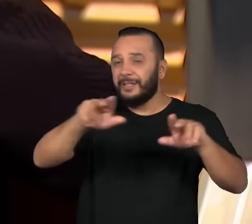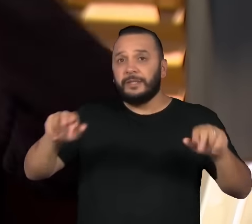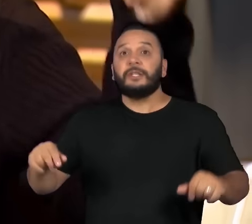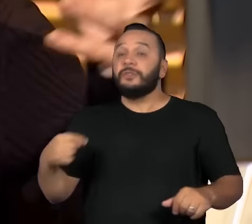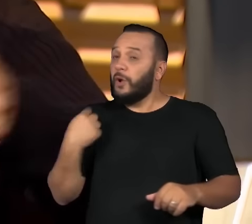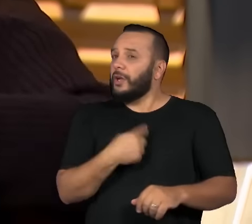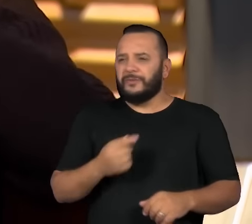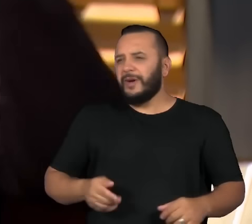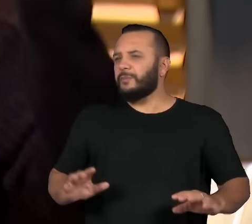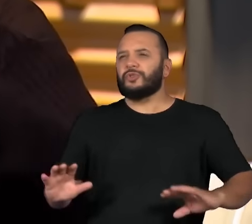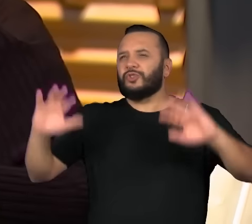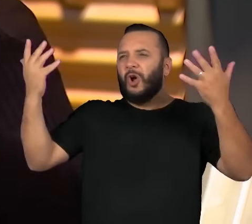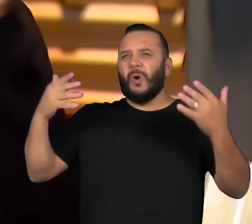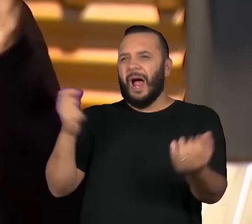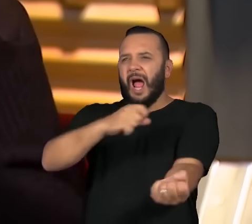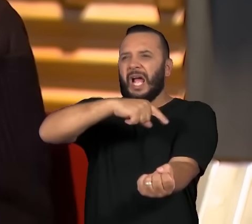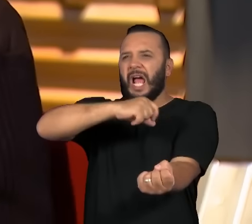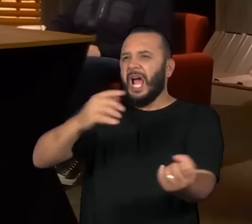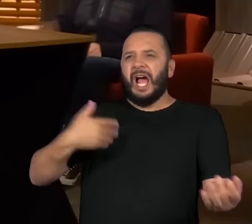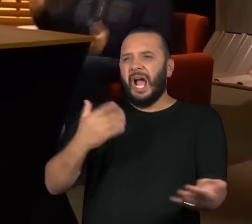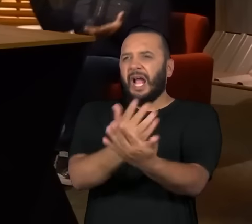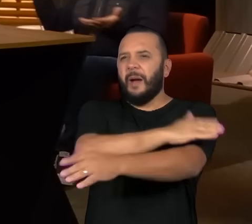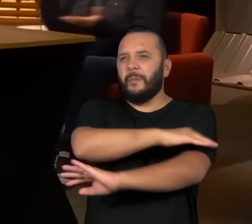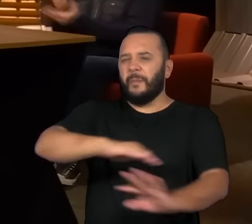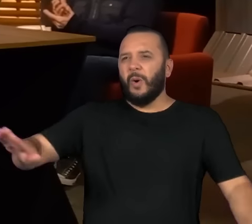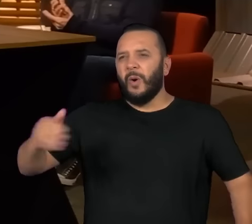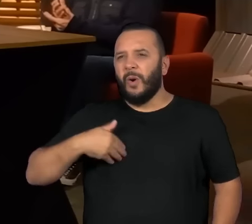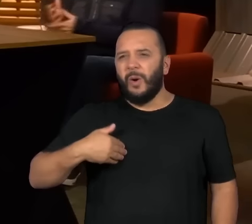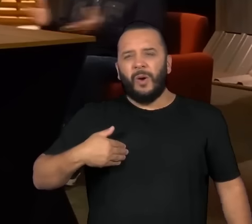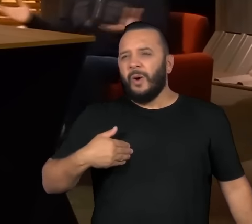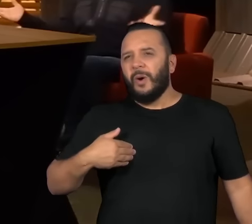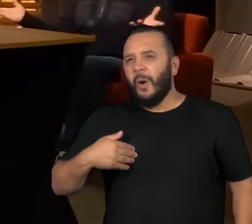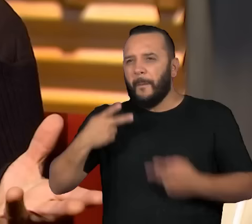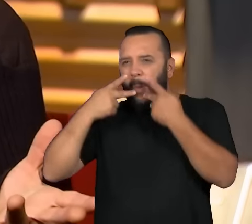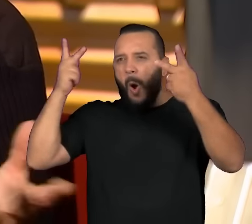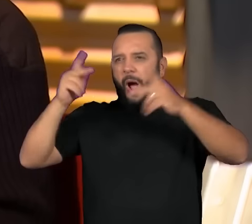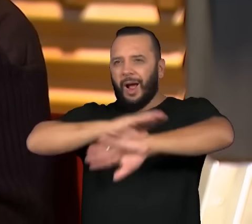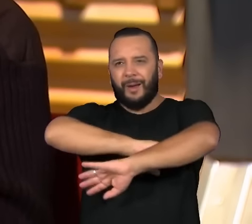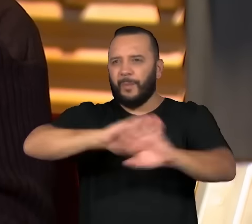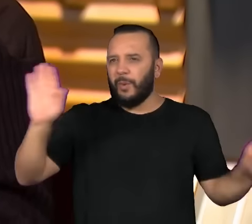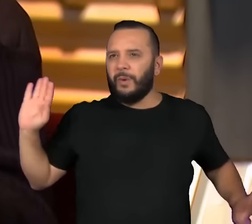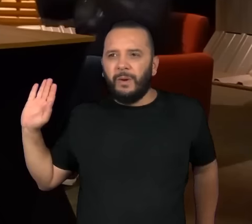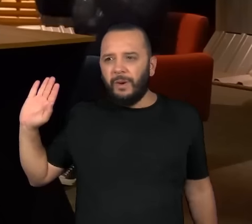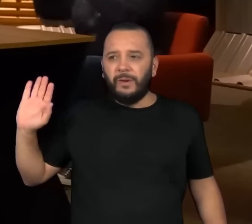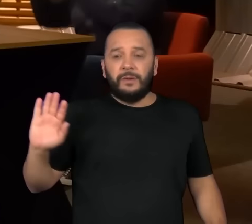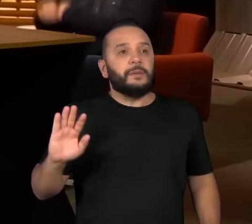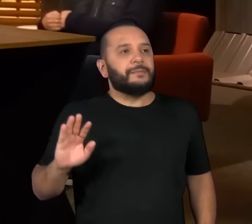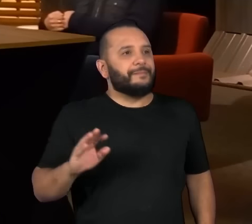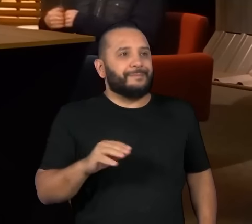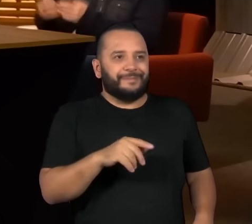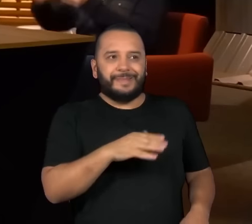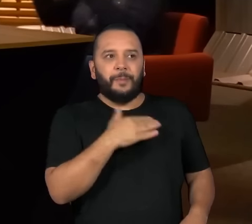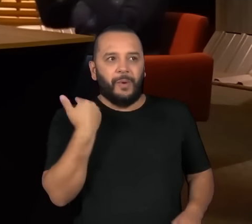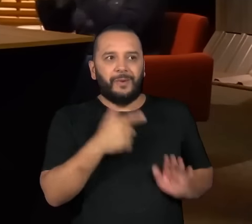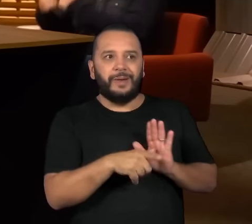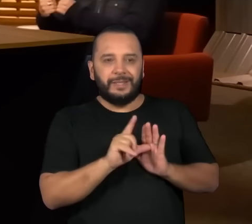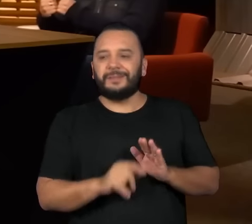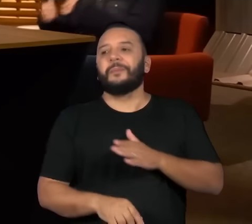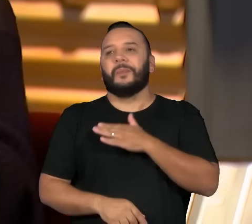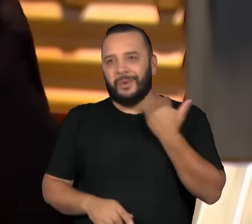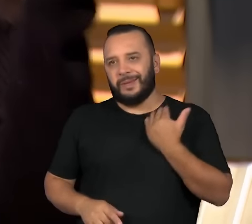Sim. Acabou essa porra, não sei o quê, Tá, vamos fazer. Vamos fazer uma festa. Não deu tempo, infelizmente. Ela se foi antes. Exato, porque a